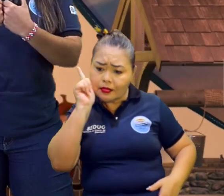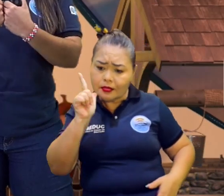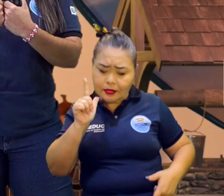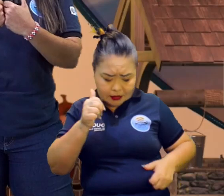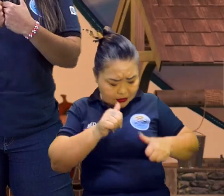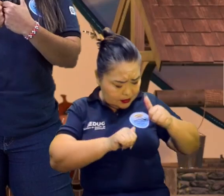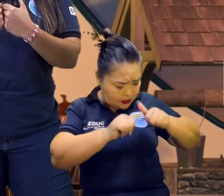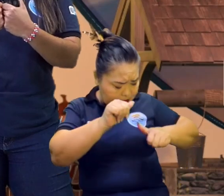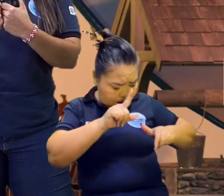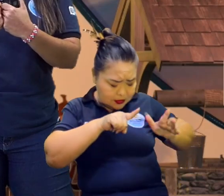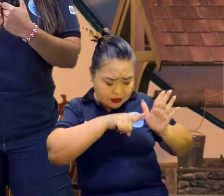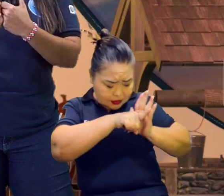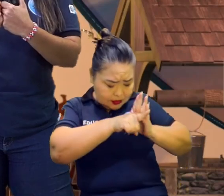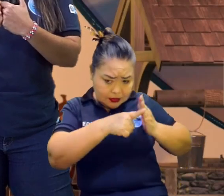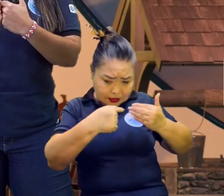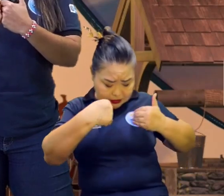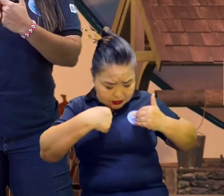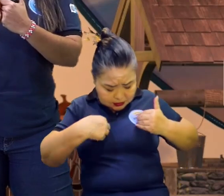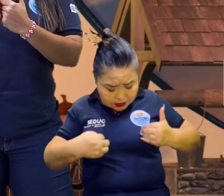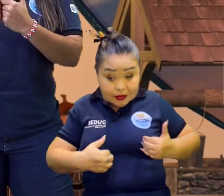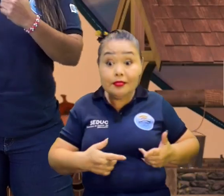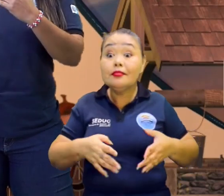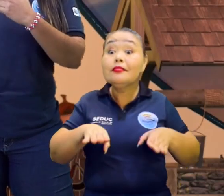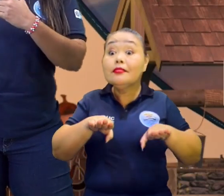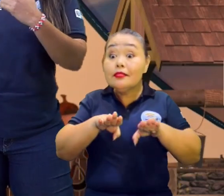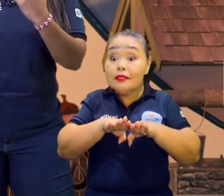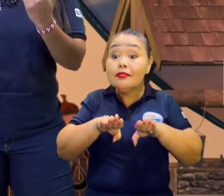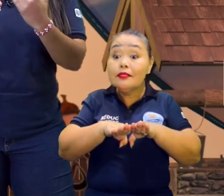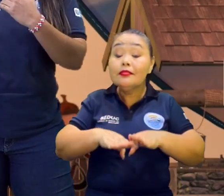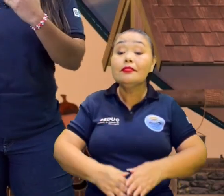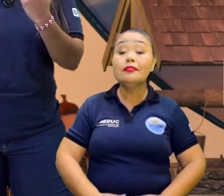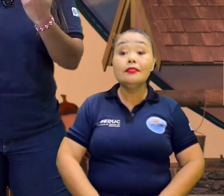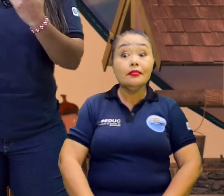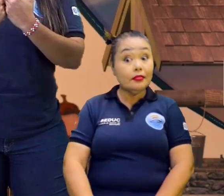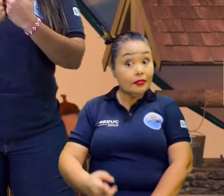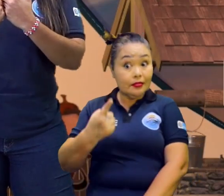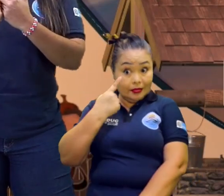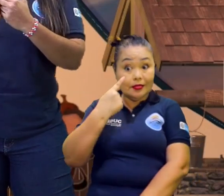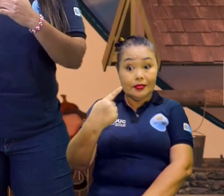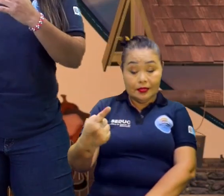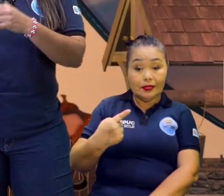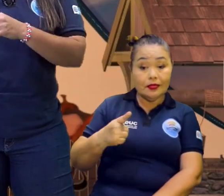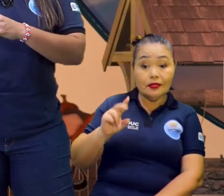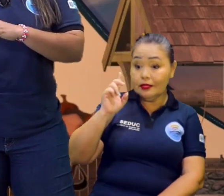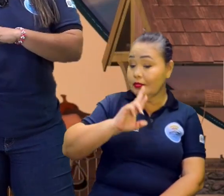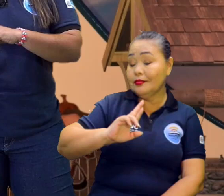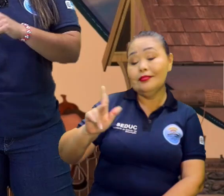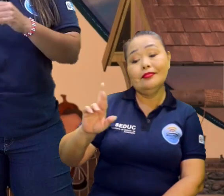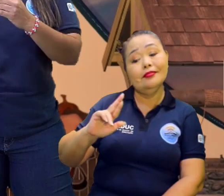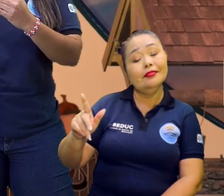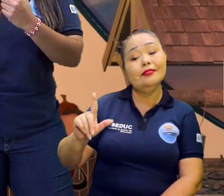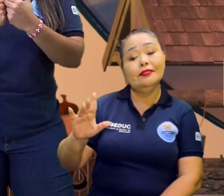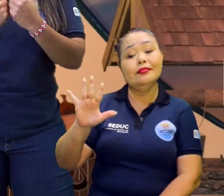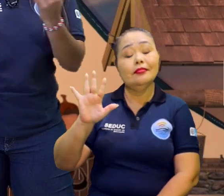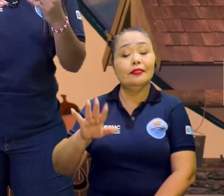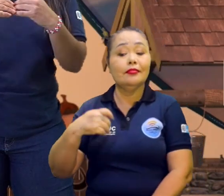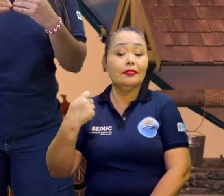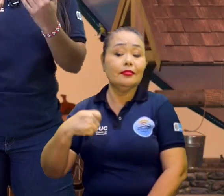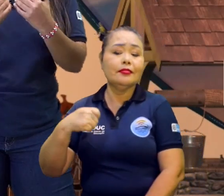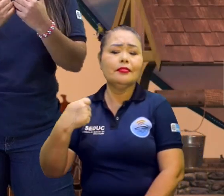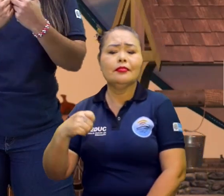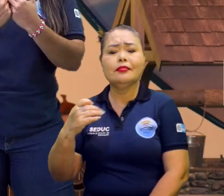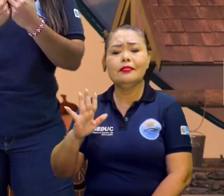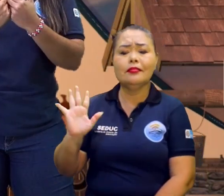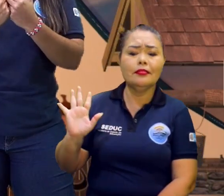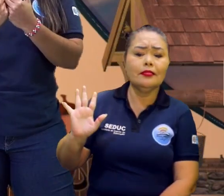dentro do meu organismo? Também. Olha só como a gente não é tão diferente, né? Algo que a gente pensa assim, a Terra não